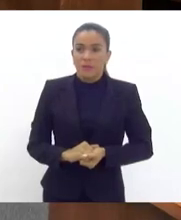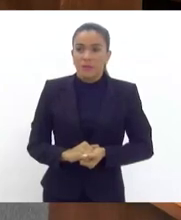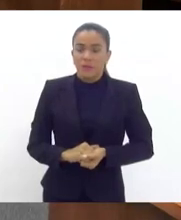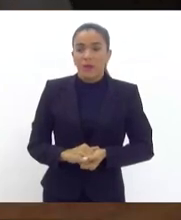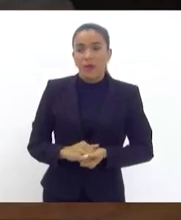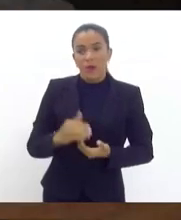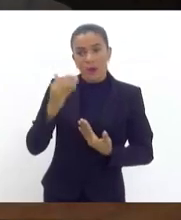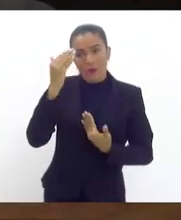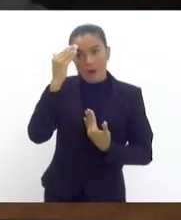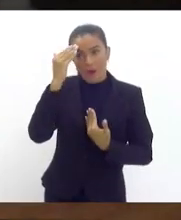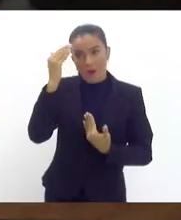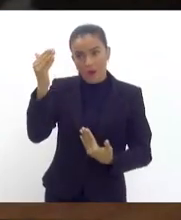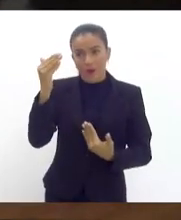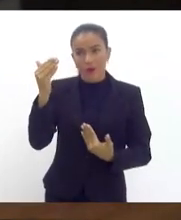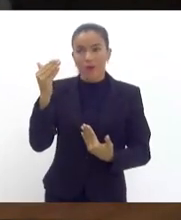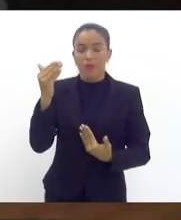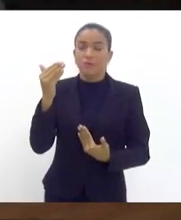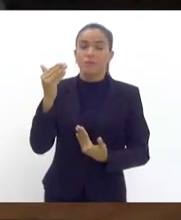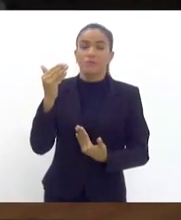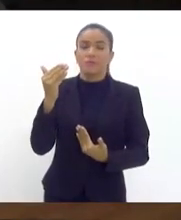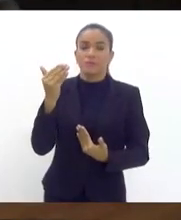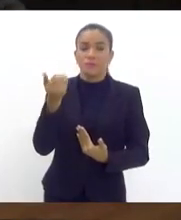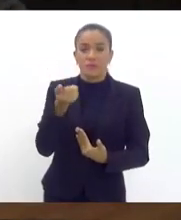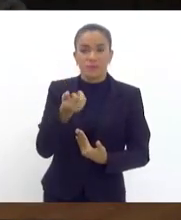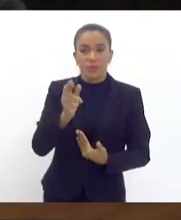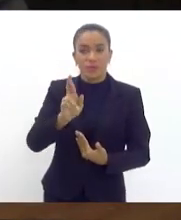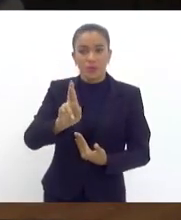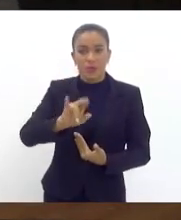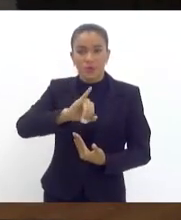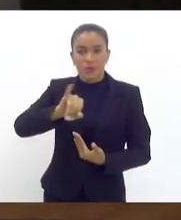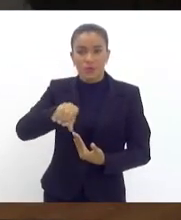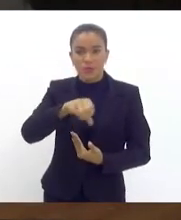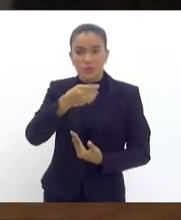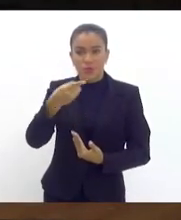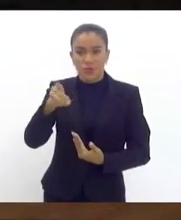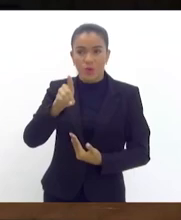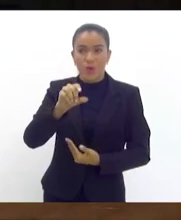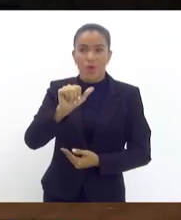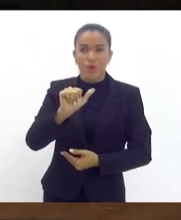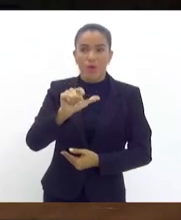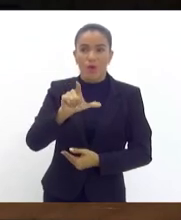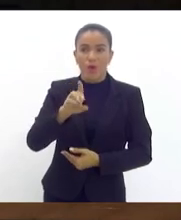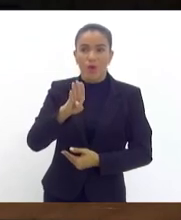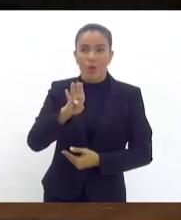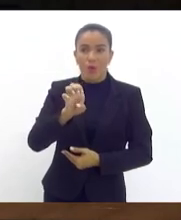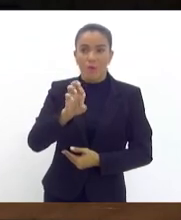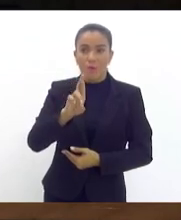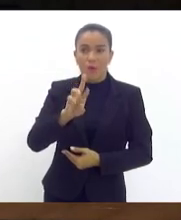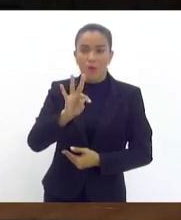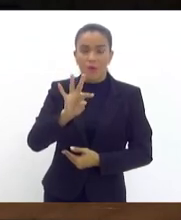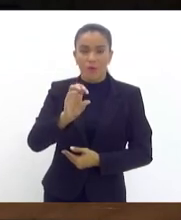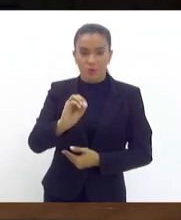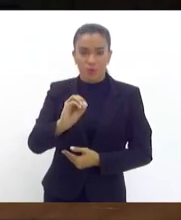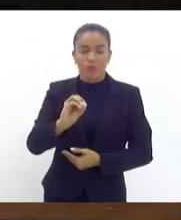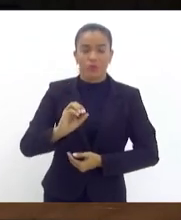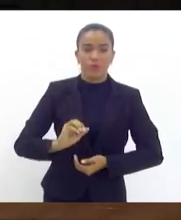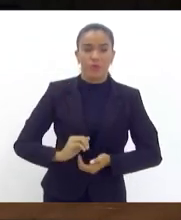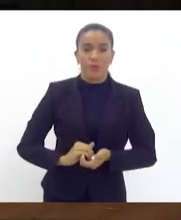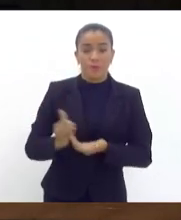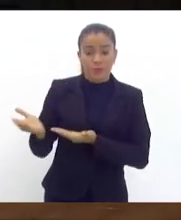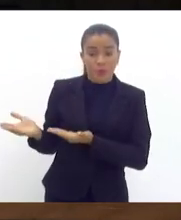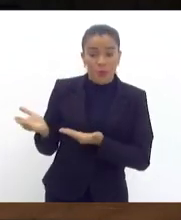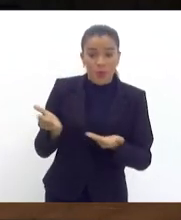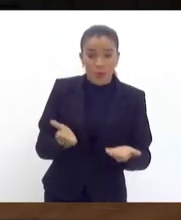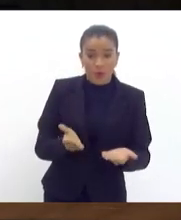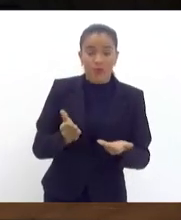Muito obrigado senhor João Alberto Muito obrigado pela fala tá mas tem esclarecedora convida